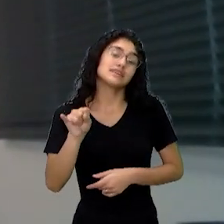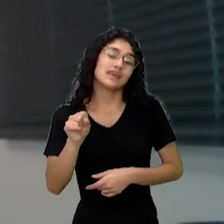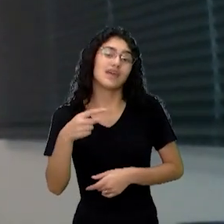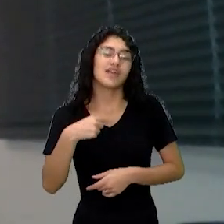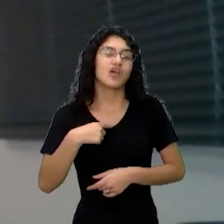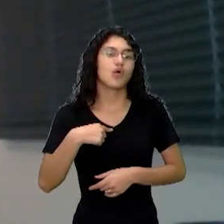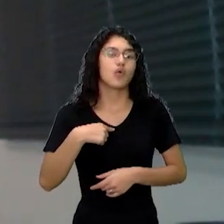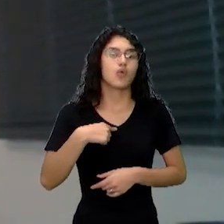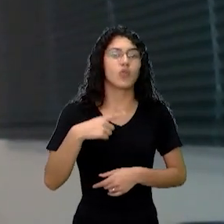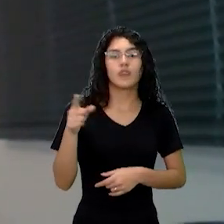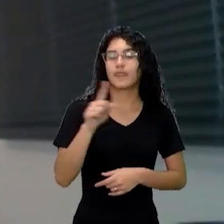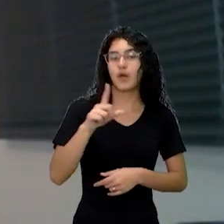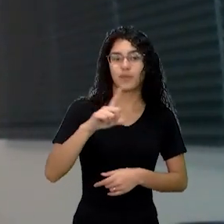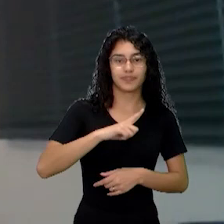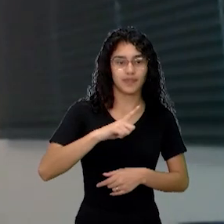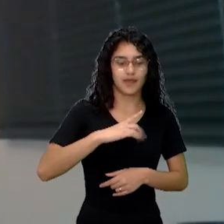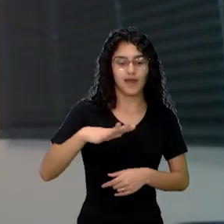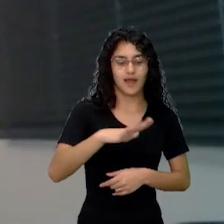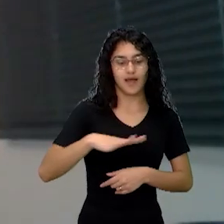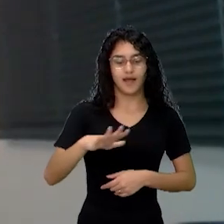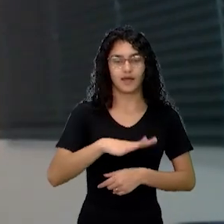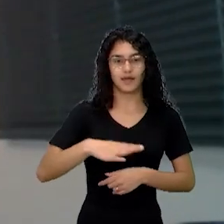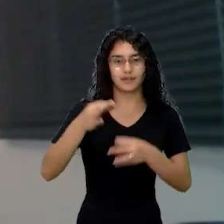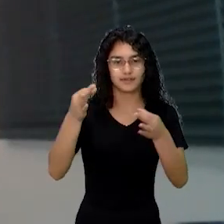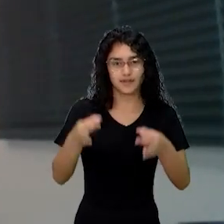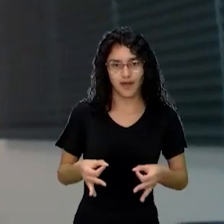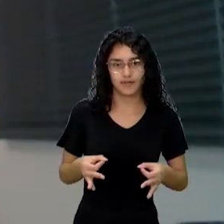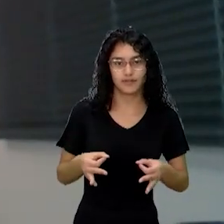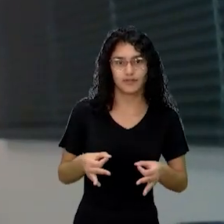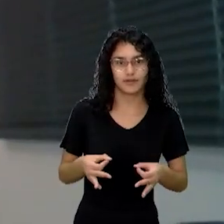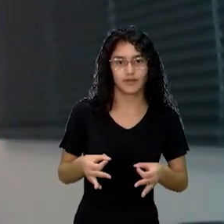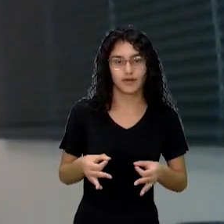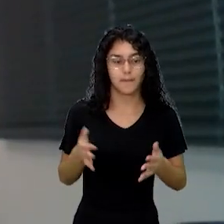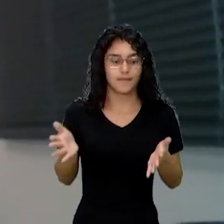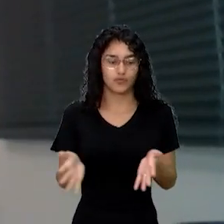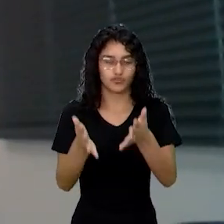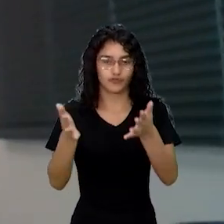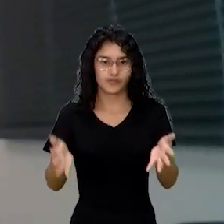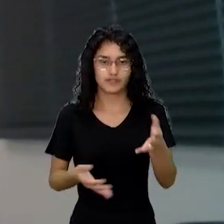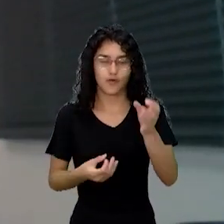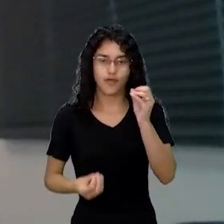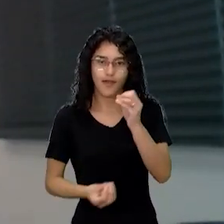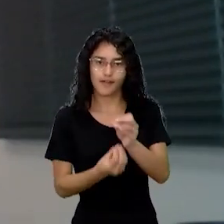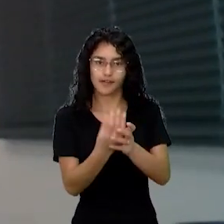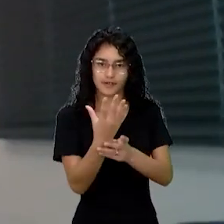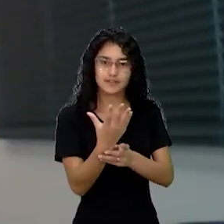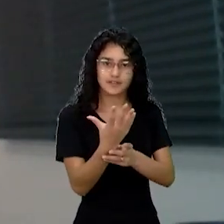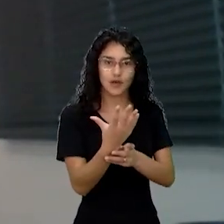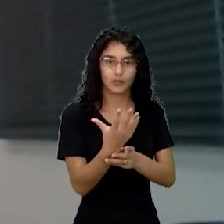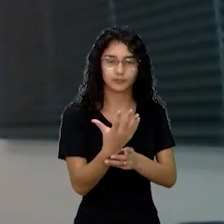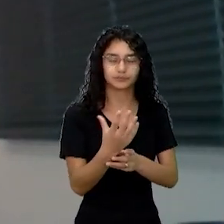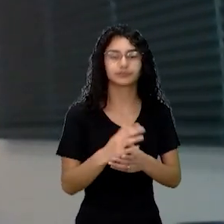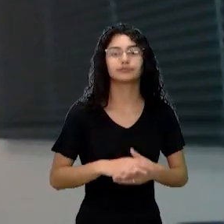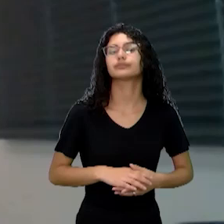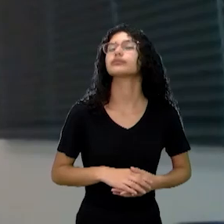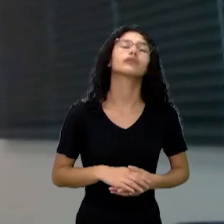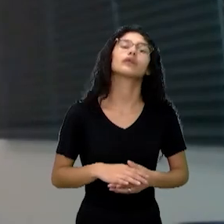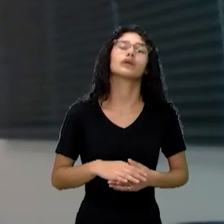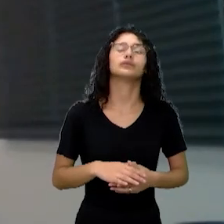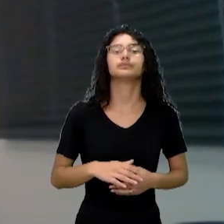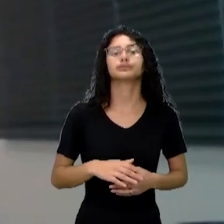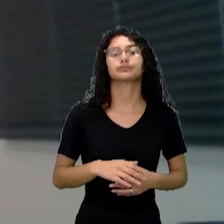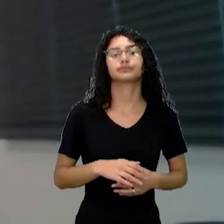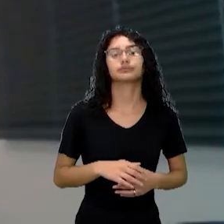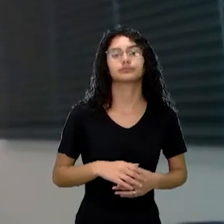para o desenvolvimento da motivação, para a expressão da motivação, se eu não tenho um ambiente que me engaje,